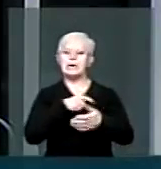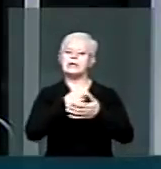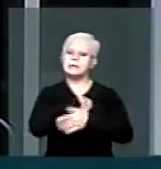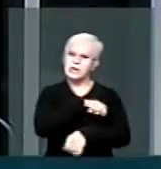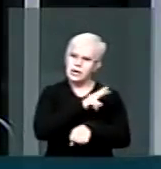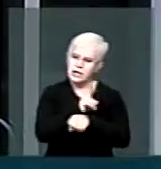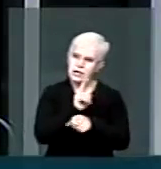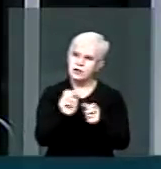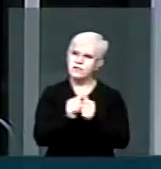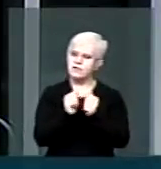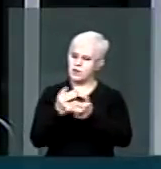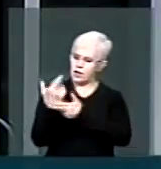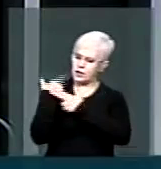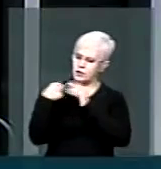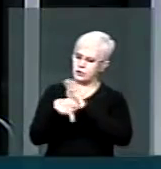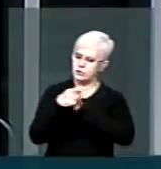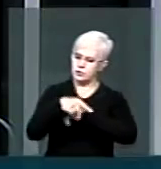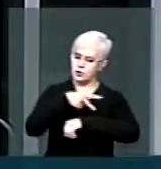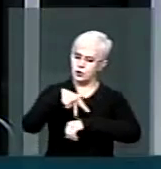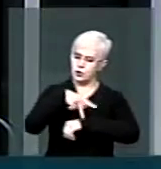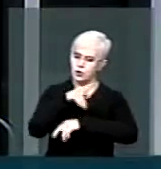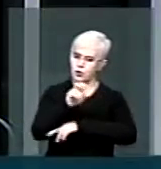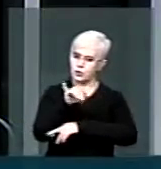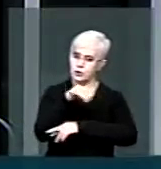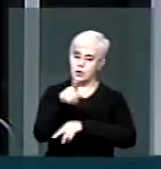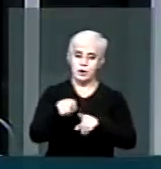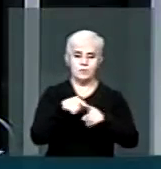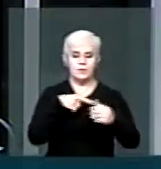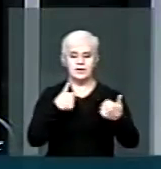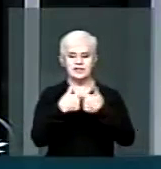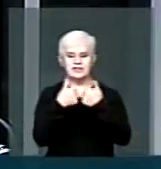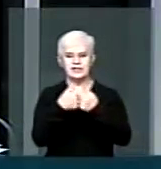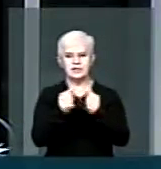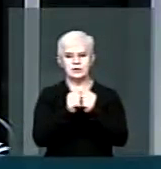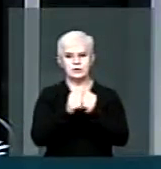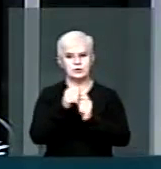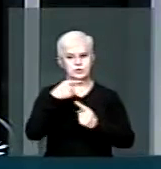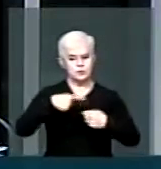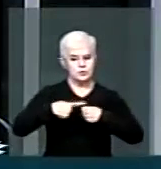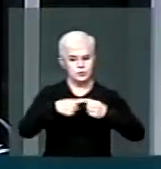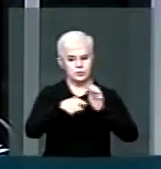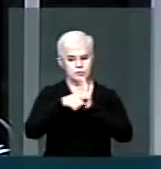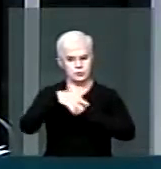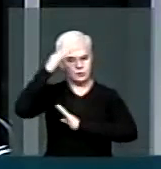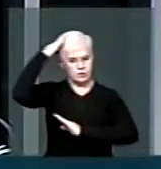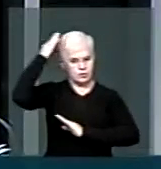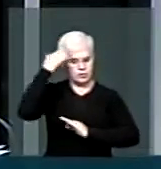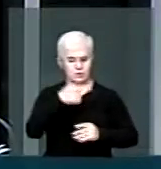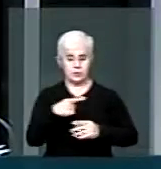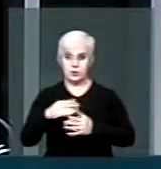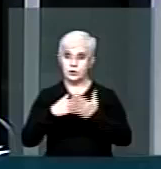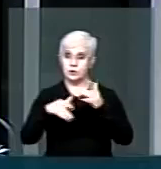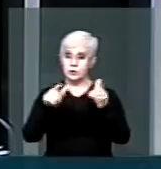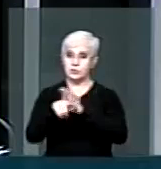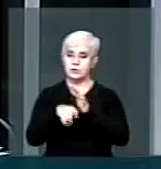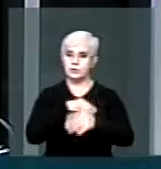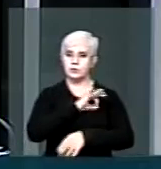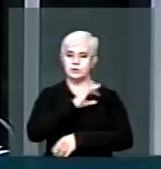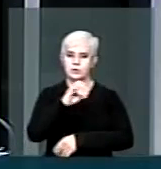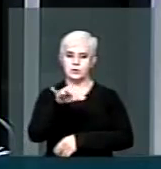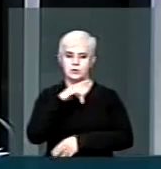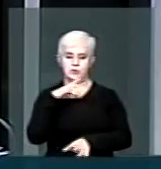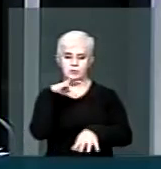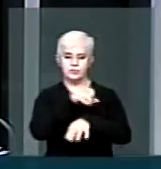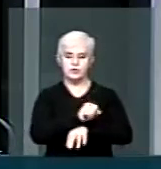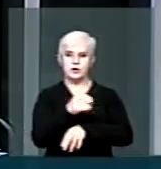área seja competência da União, há um enorme impacto para as cidades paranaenses. Em todo o estado, a Polícia Civil apreendeu 12 toneladas